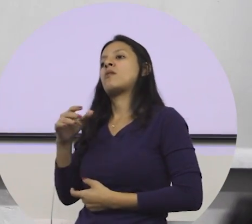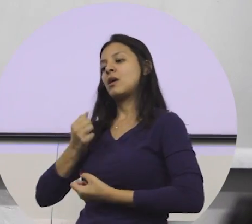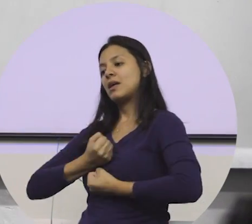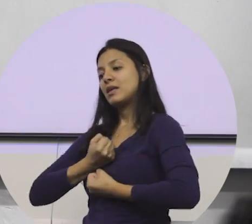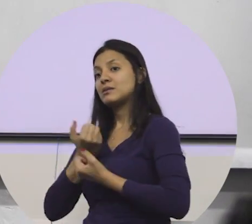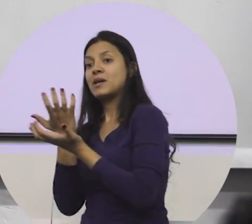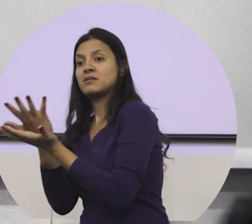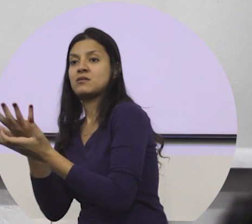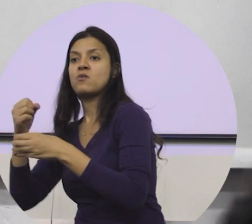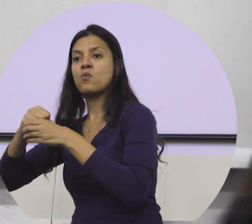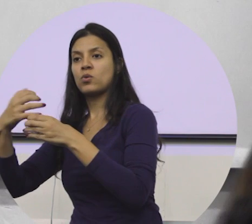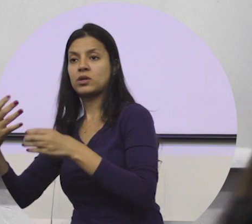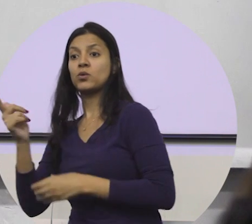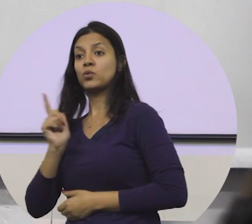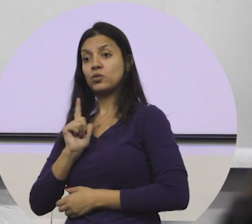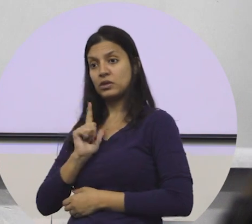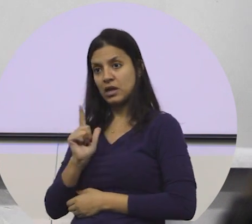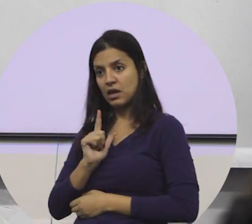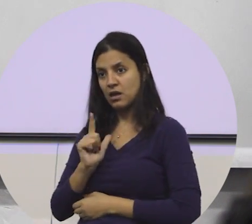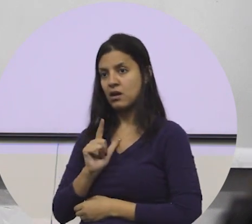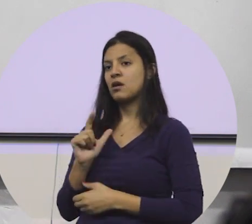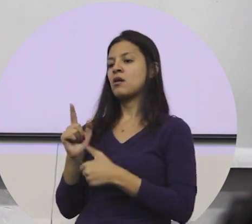o conteúdo, eles têm forma